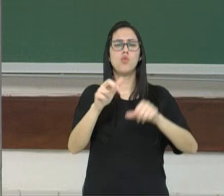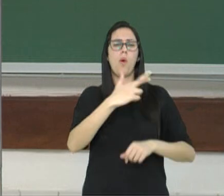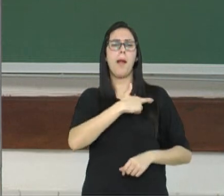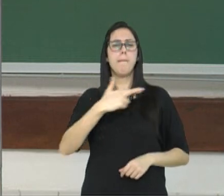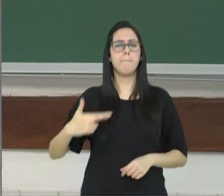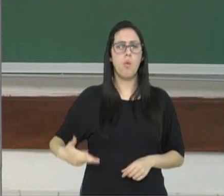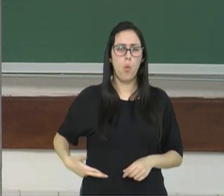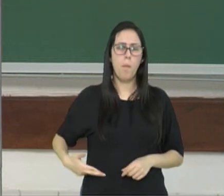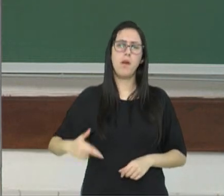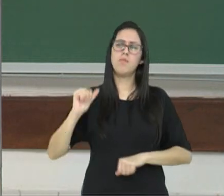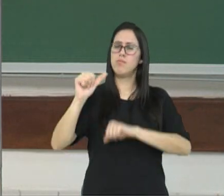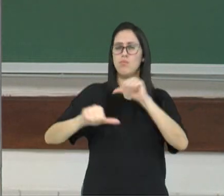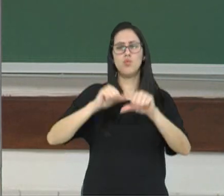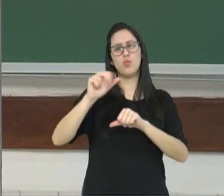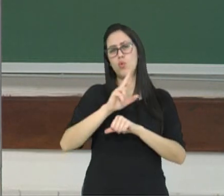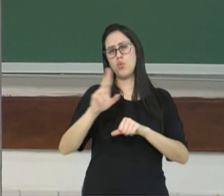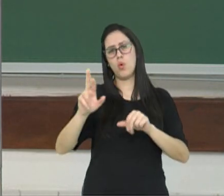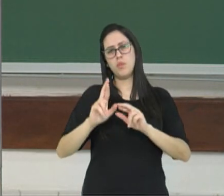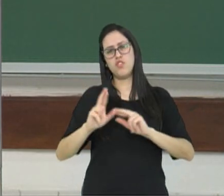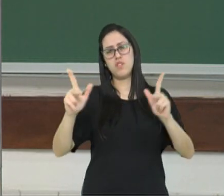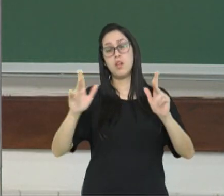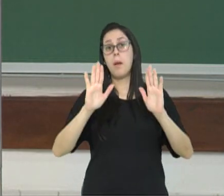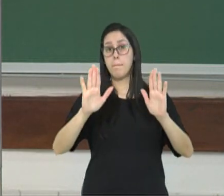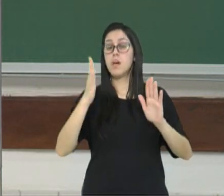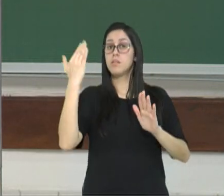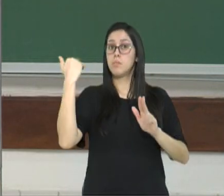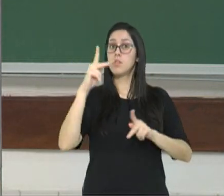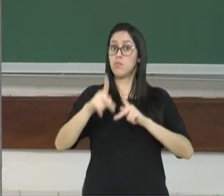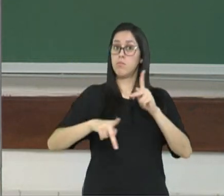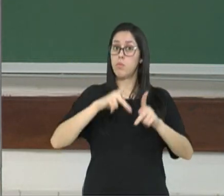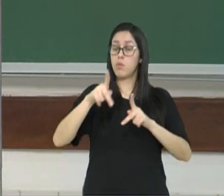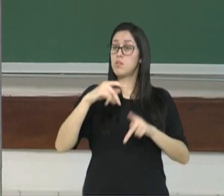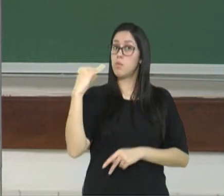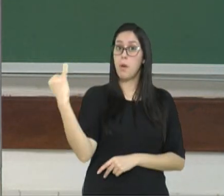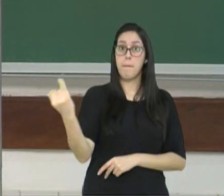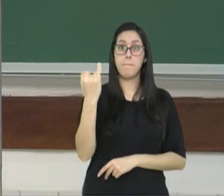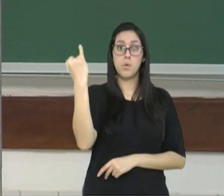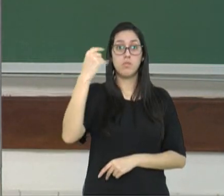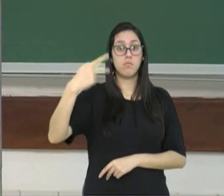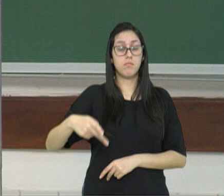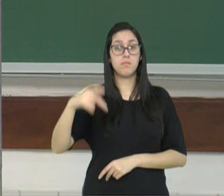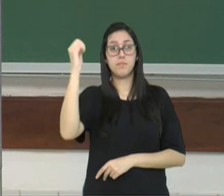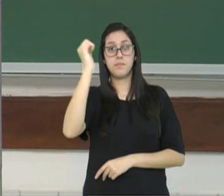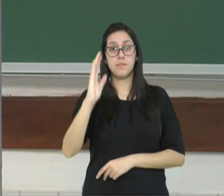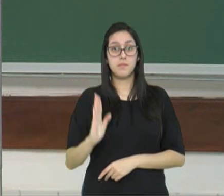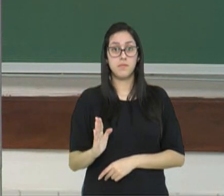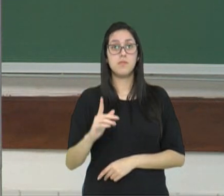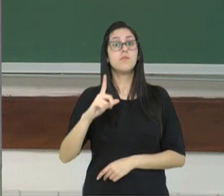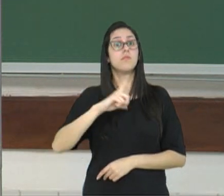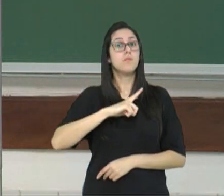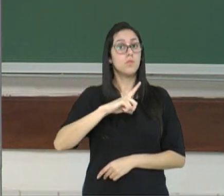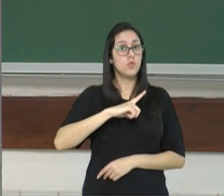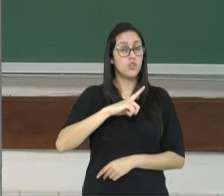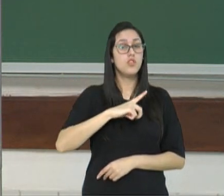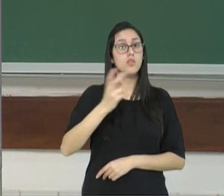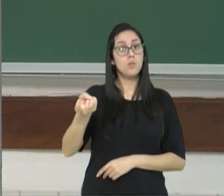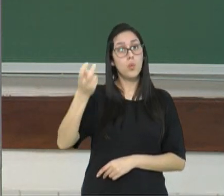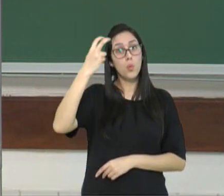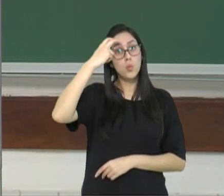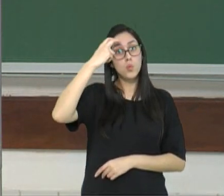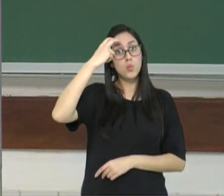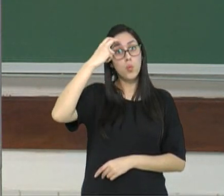cidades. Mas foi uma população muito importante que veio aí para o território brasileiro e que trouxe junto com eles a sua